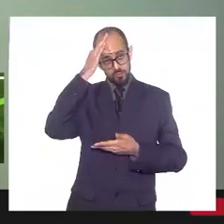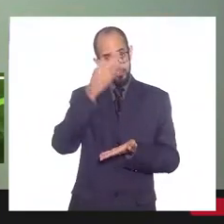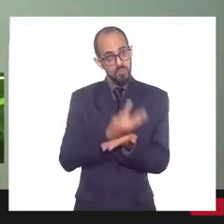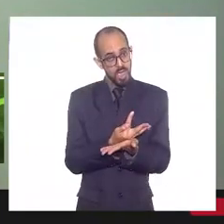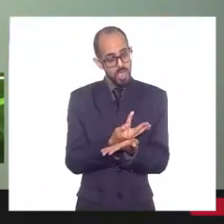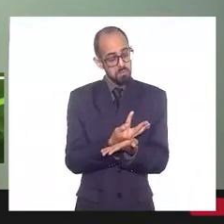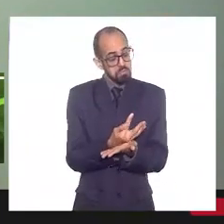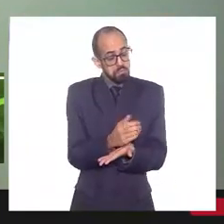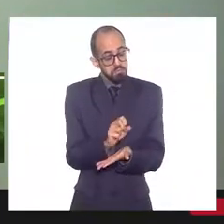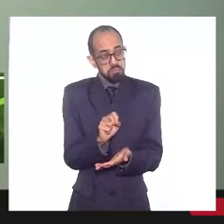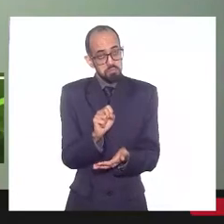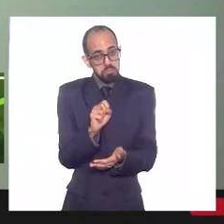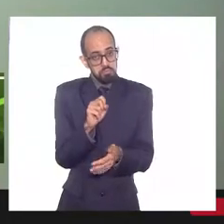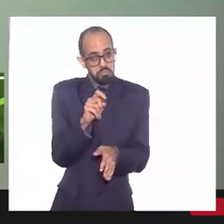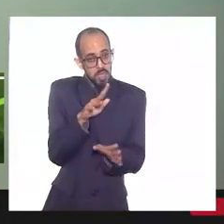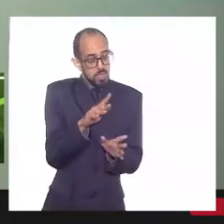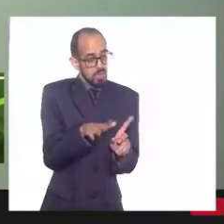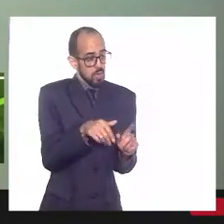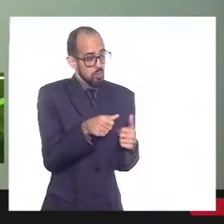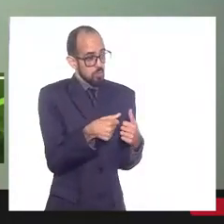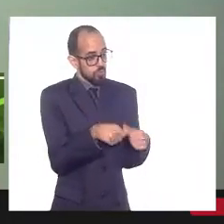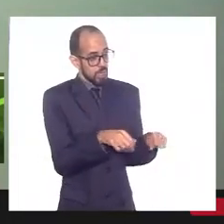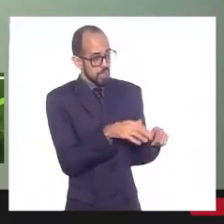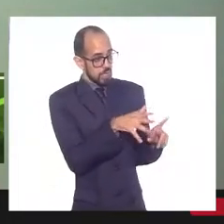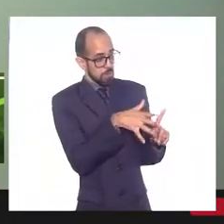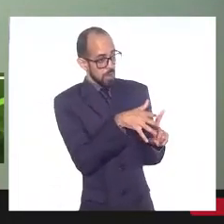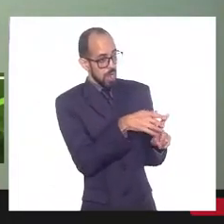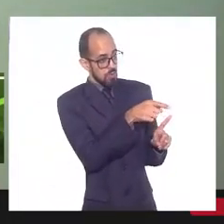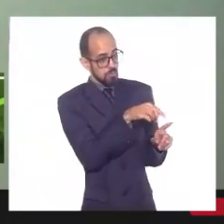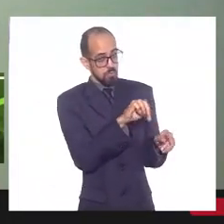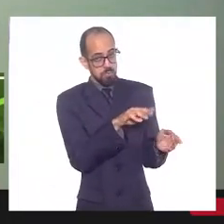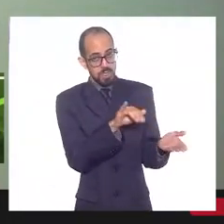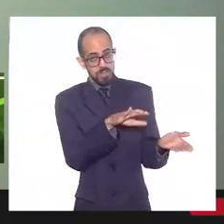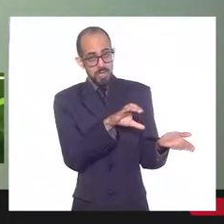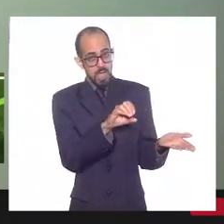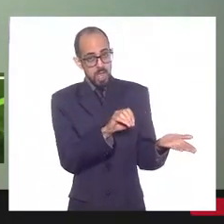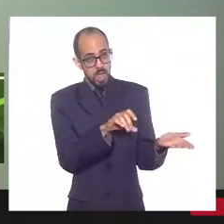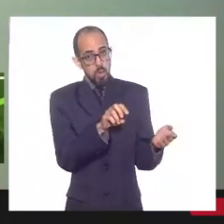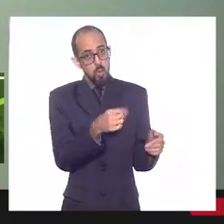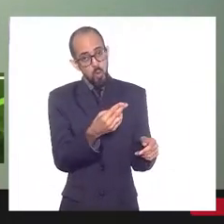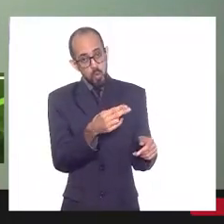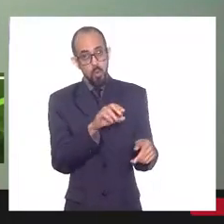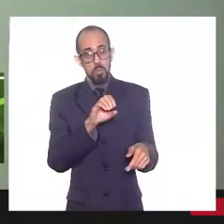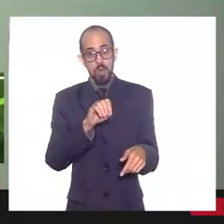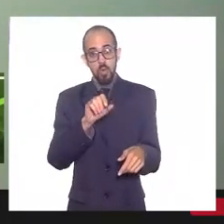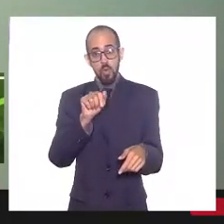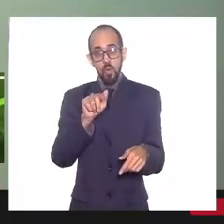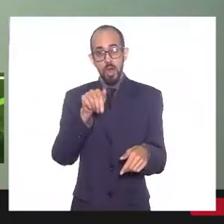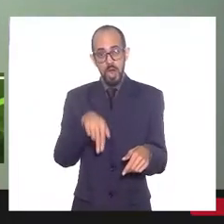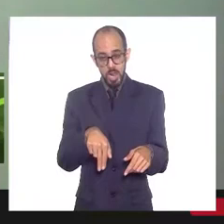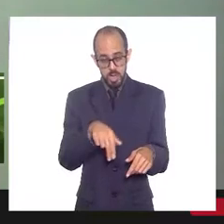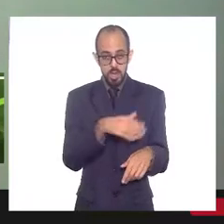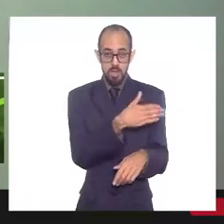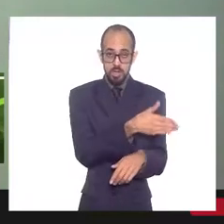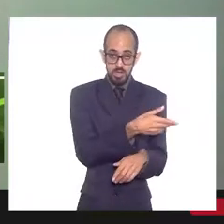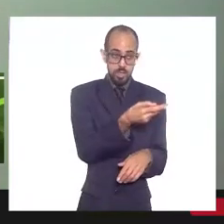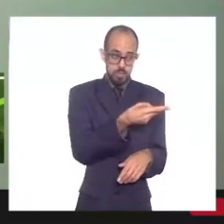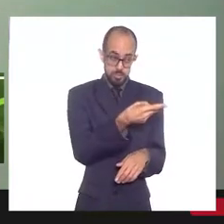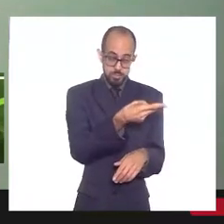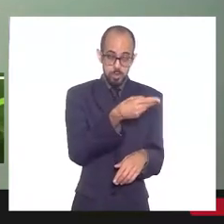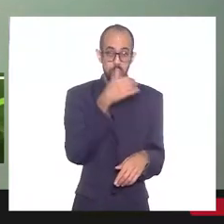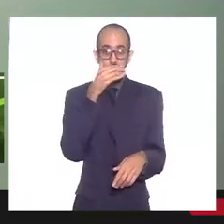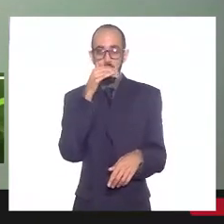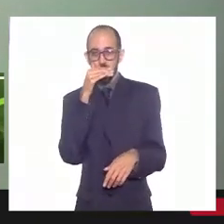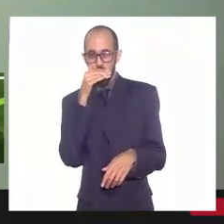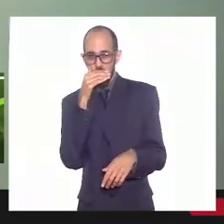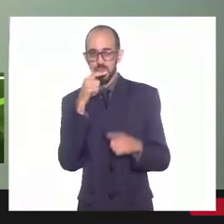e aí então passa a palavra né para o Marcelo e também paga o Jaçanã e é muito curioso